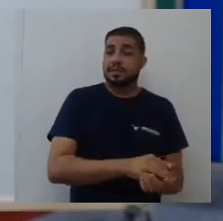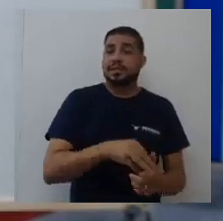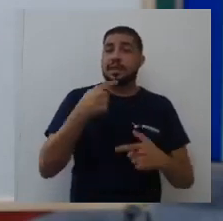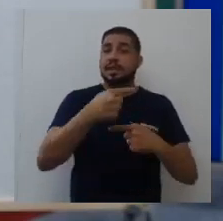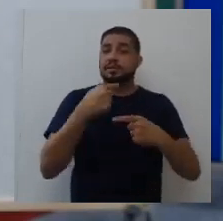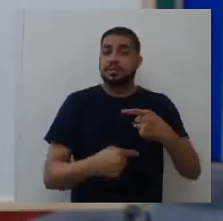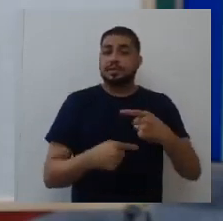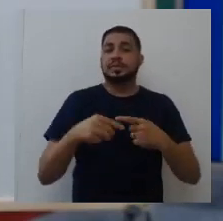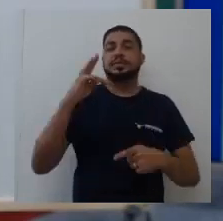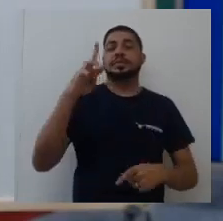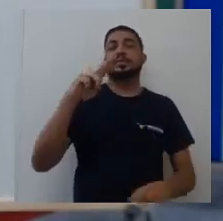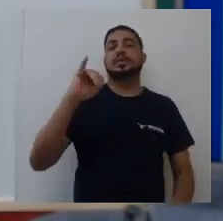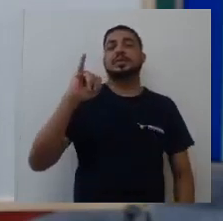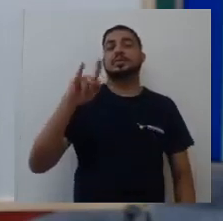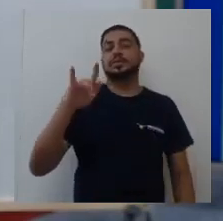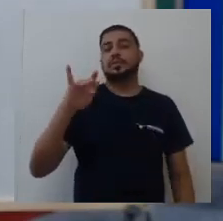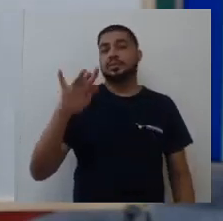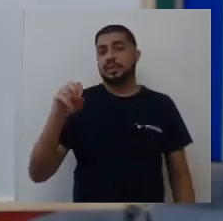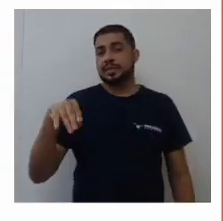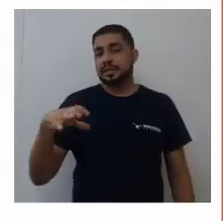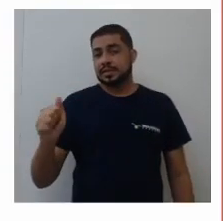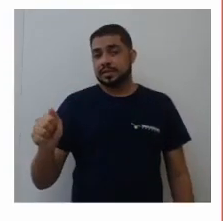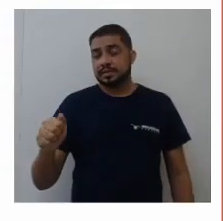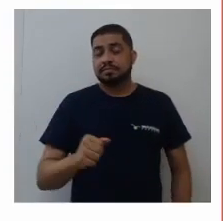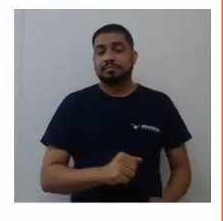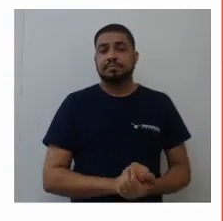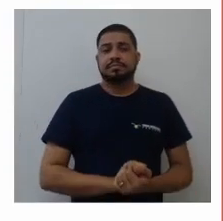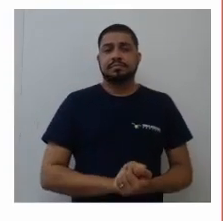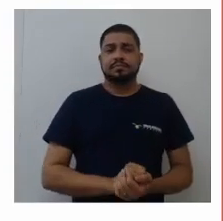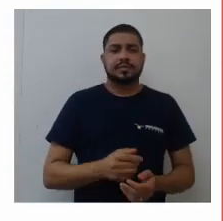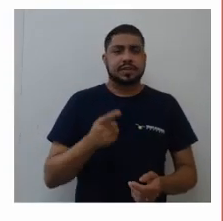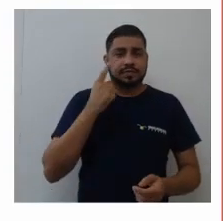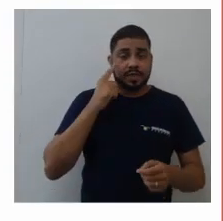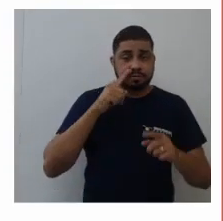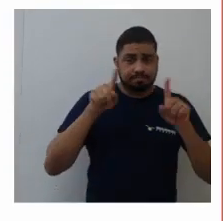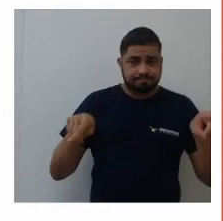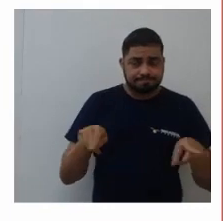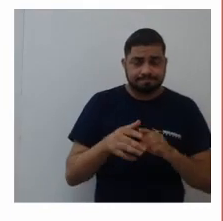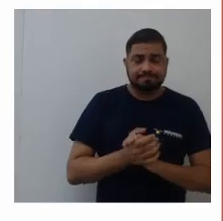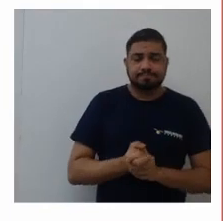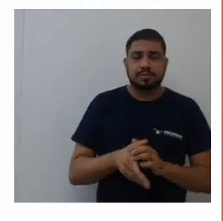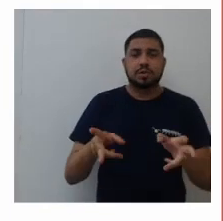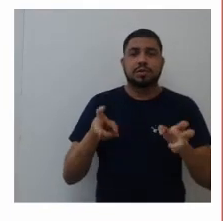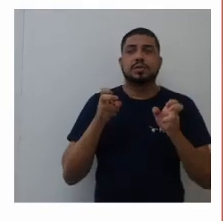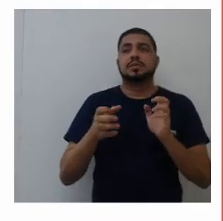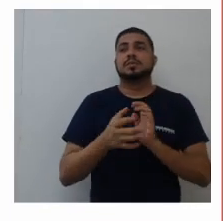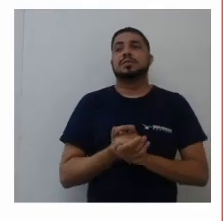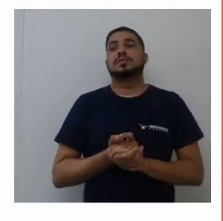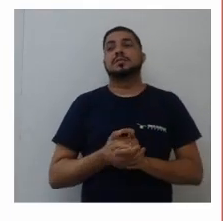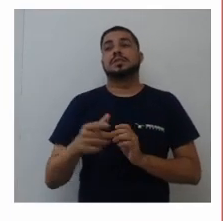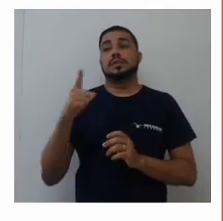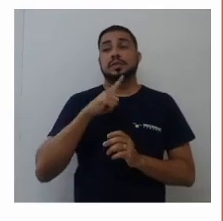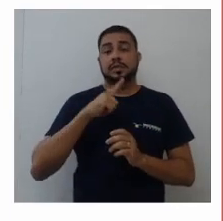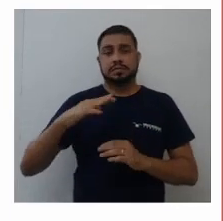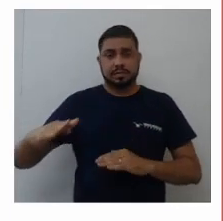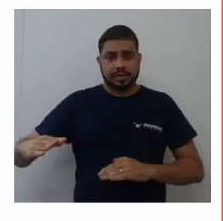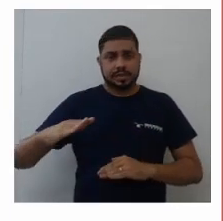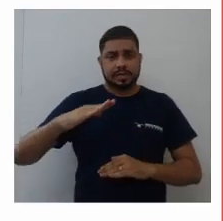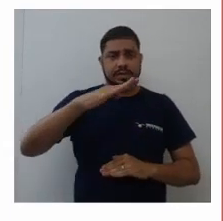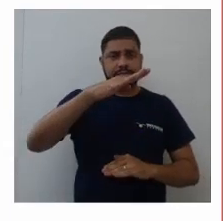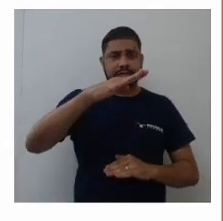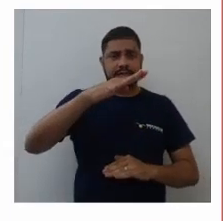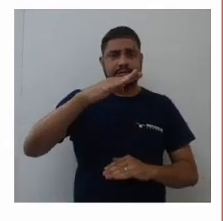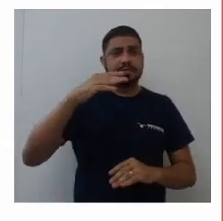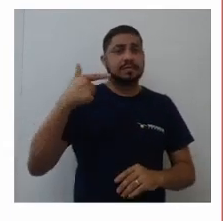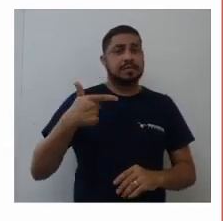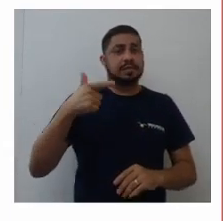razões trigonométricas, beleza? Vai lá para a tela geral. Então, observe o que vai acontecer. Eu tenho aí uma rampa,